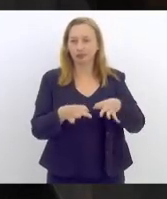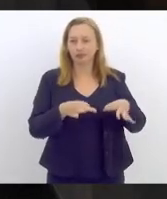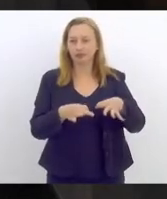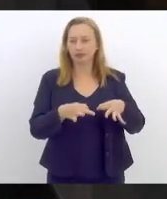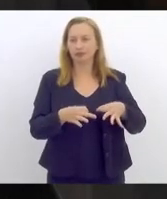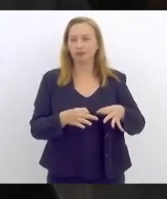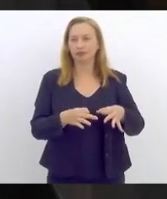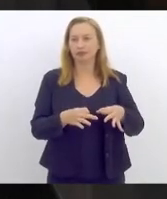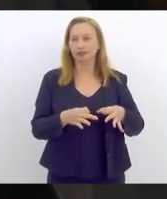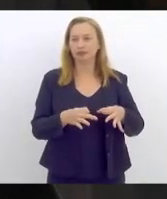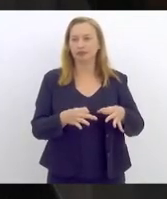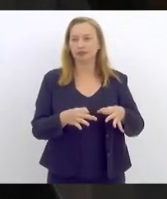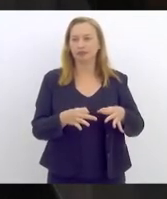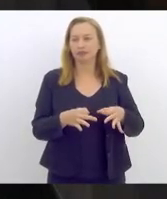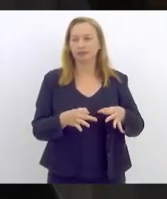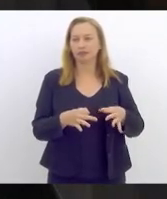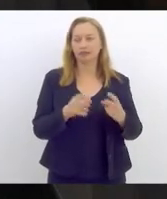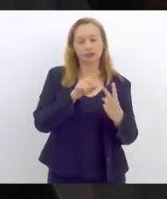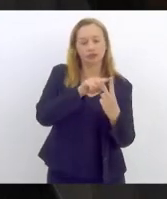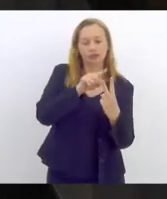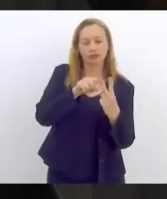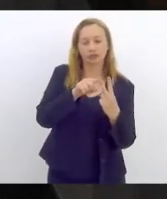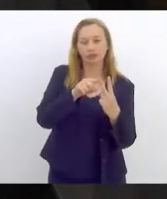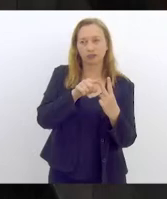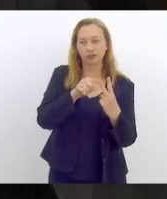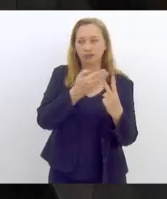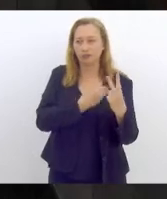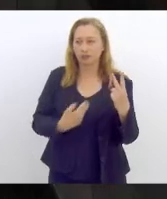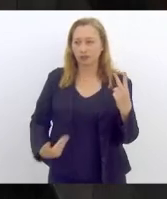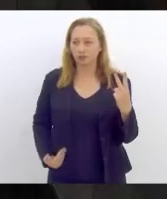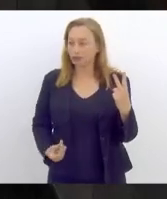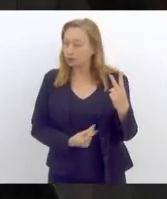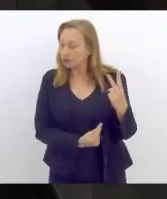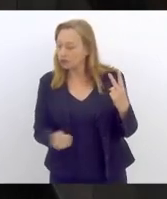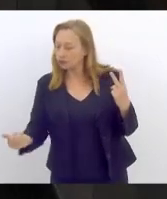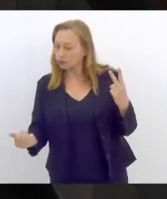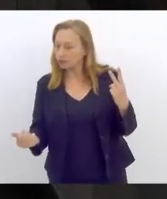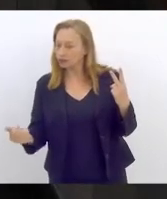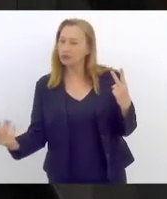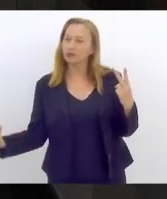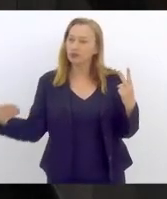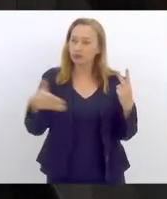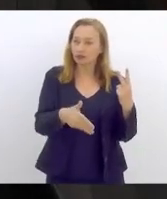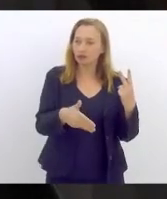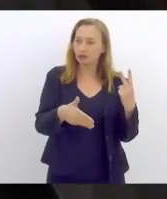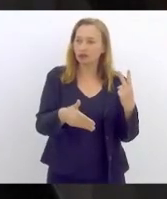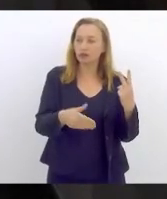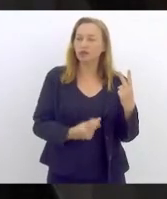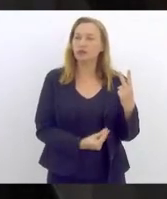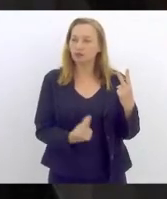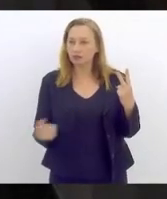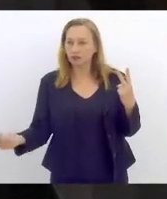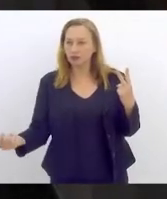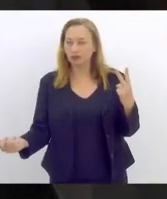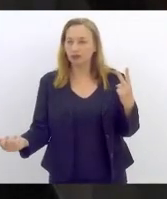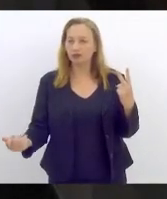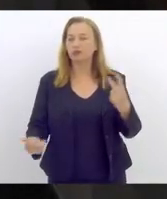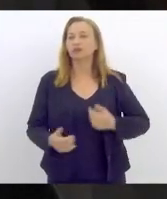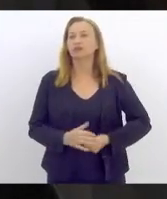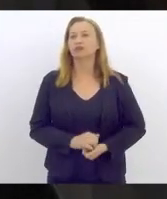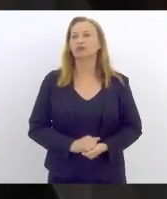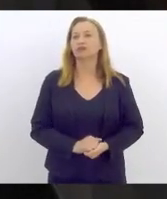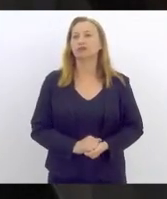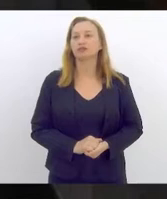de dois governos governo que sai e o governo que entra o que sai de